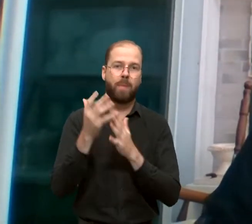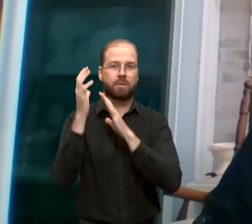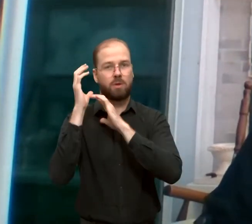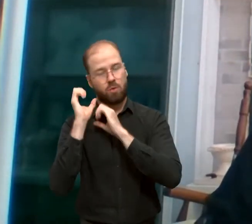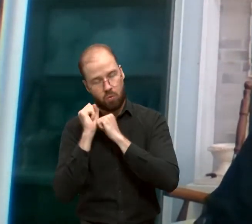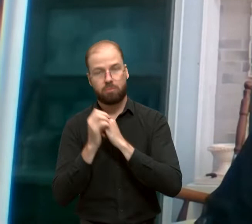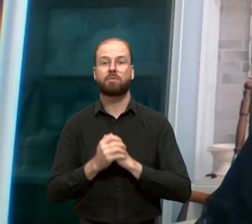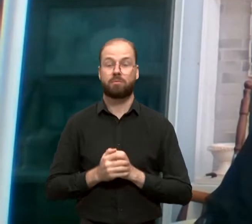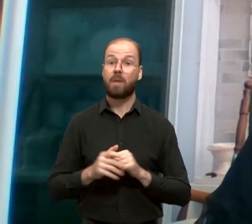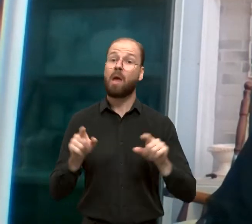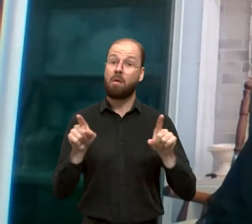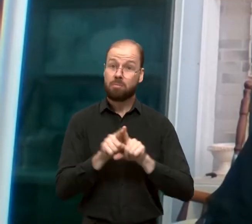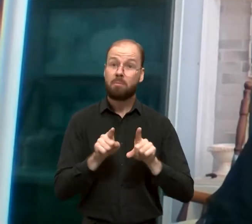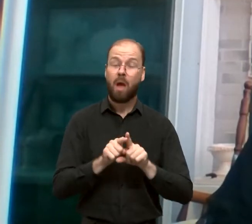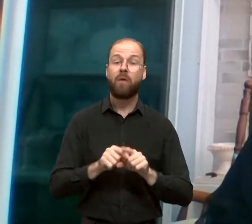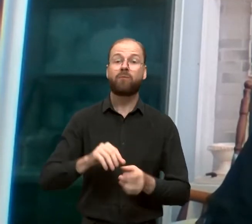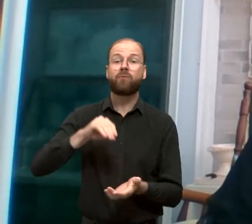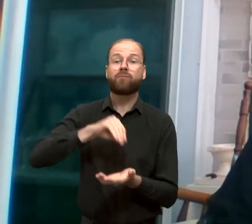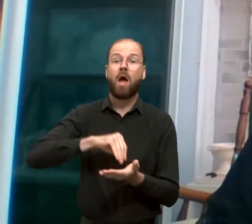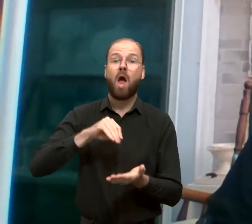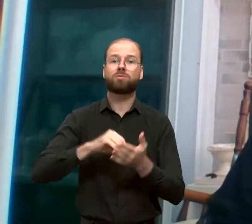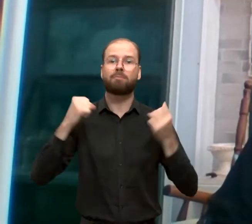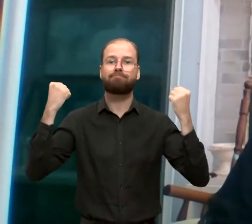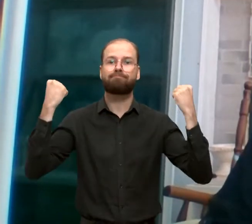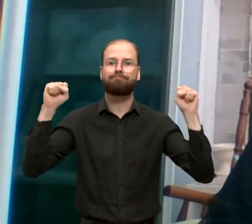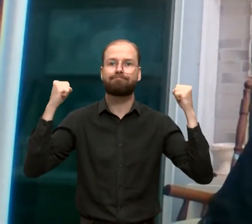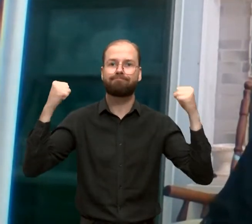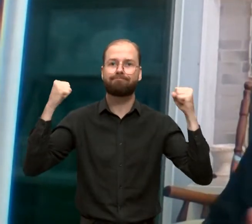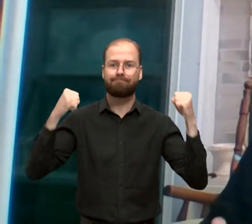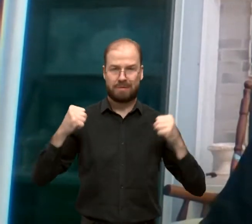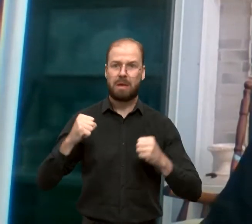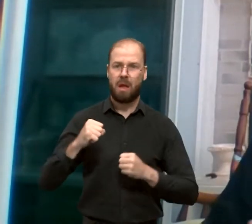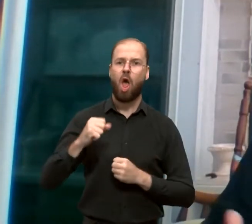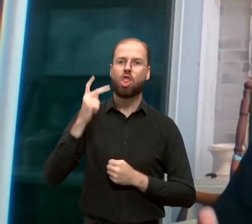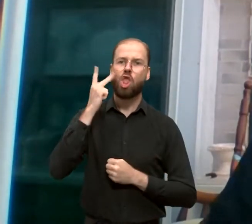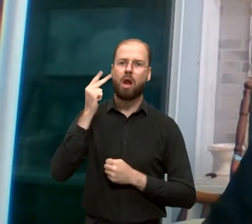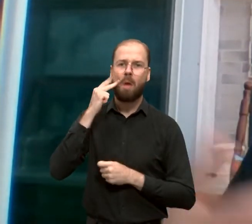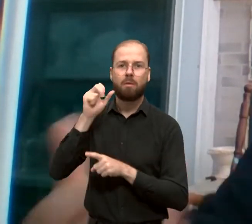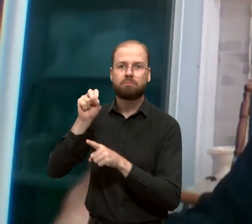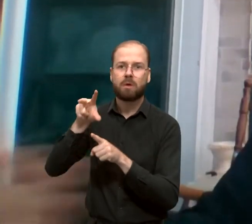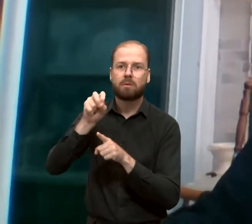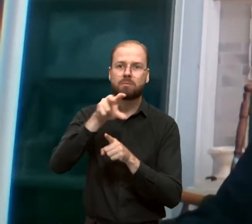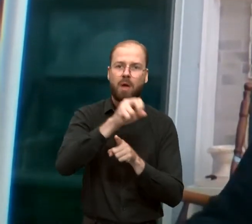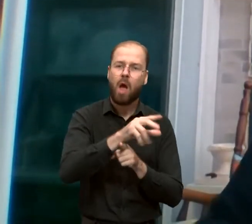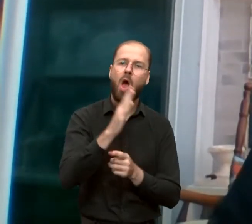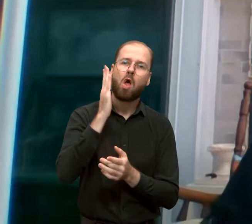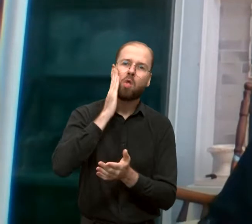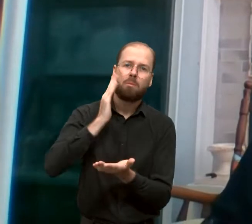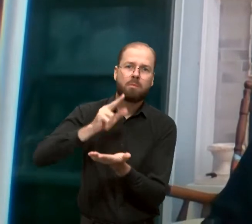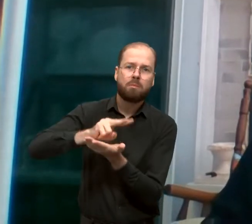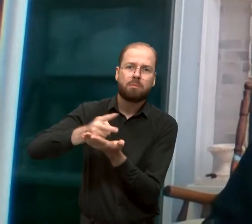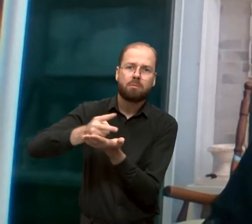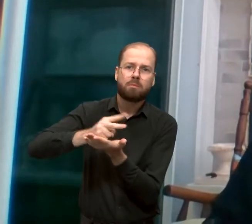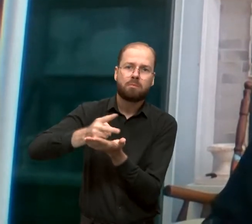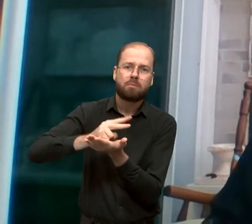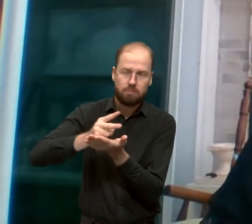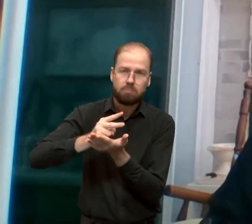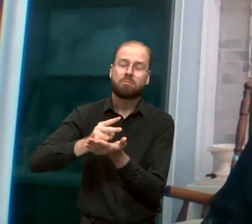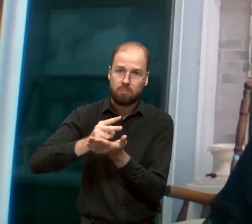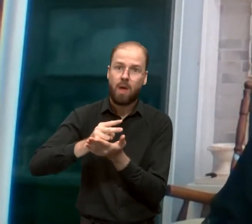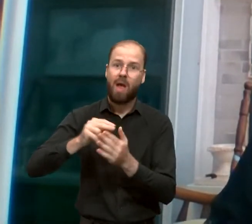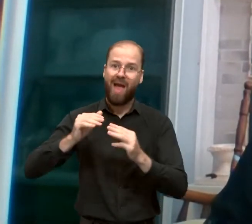Além do sedentarismo, é muito comum pacientes que sofrem de insônia crônica, além desses 3 meses que eu